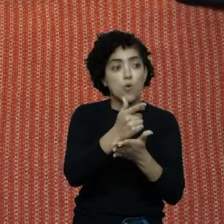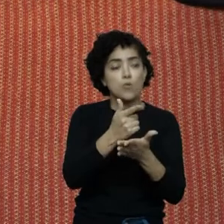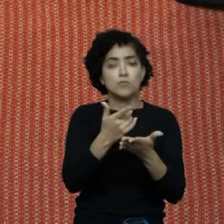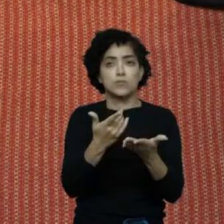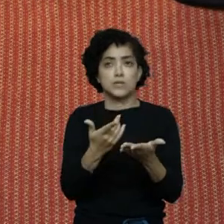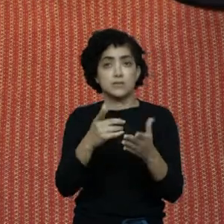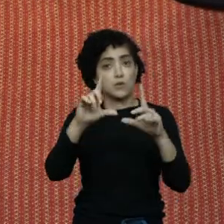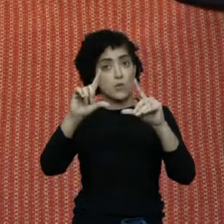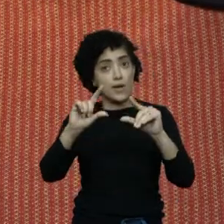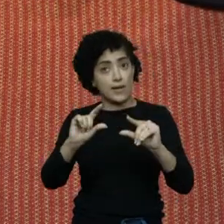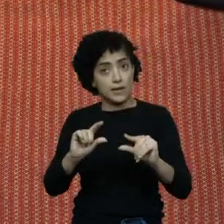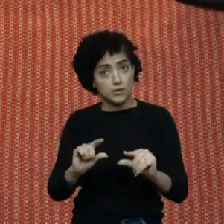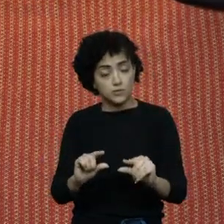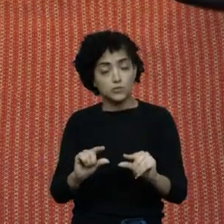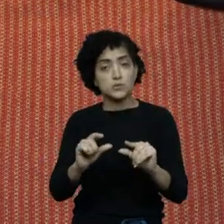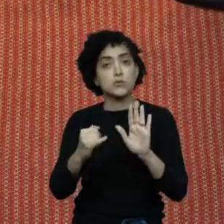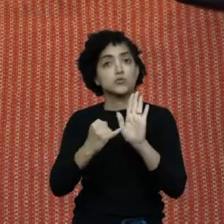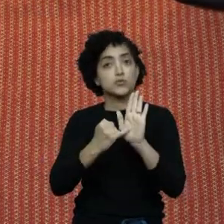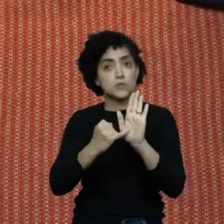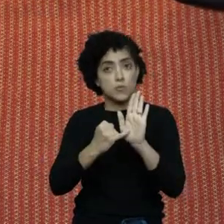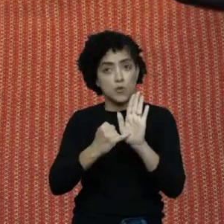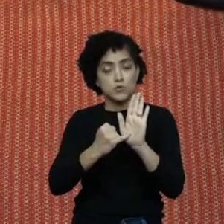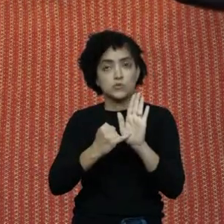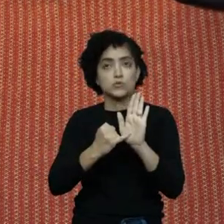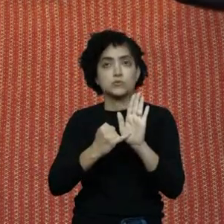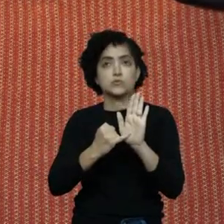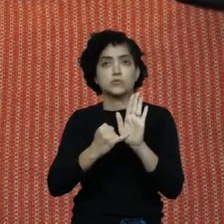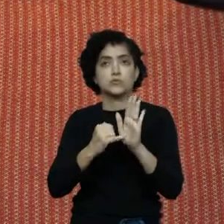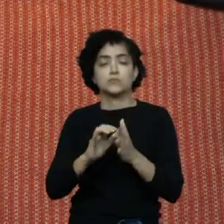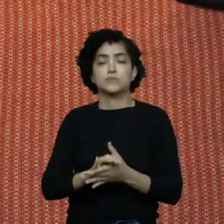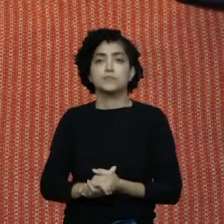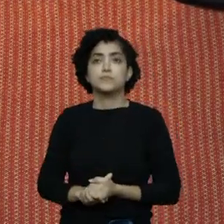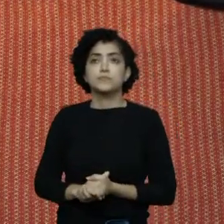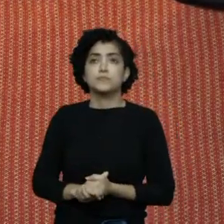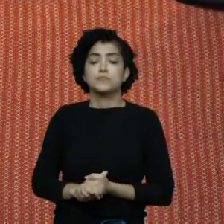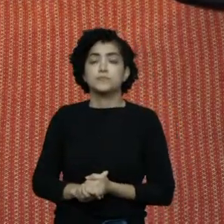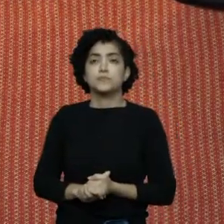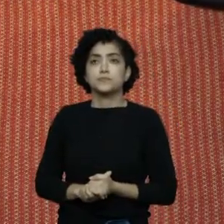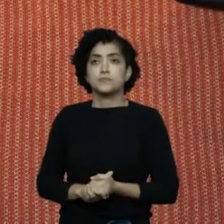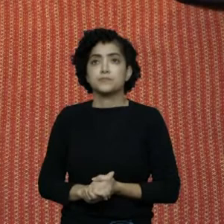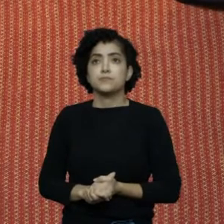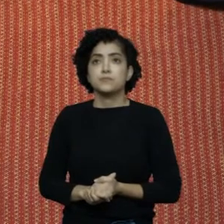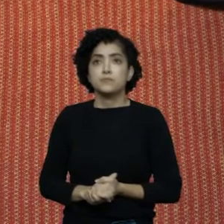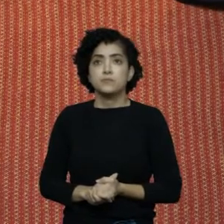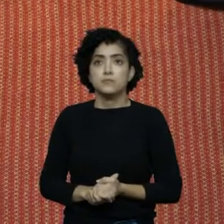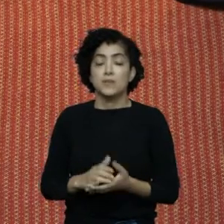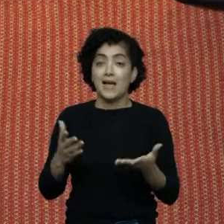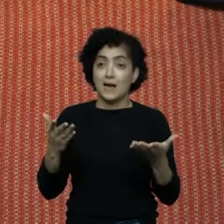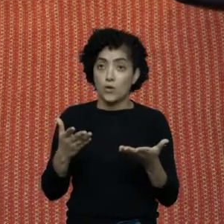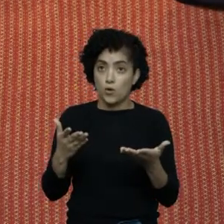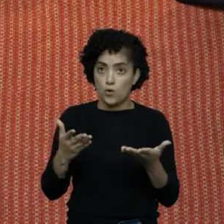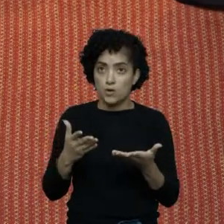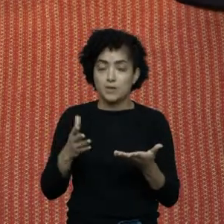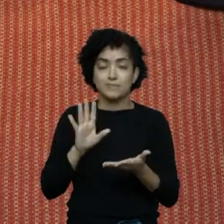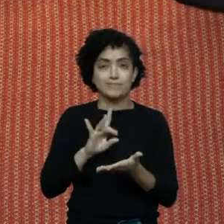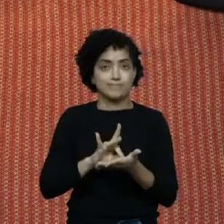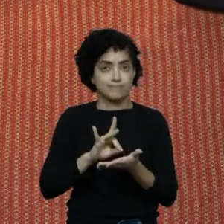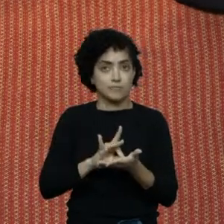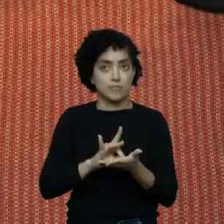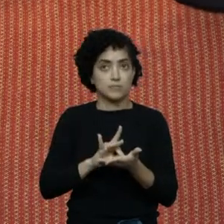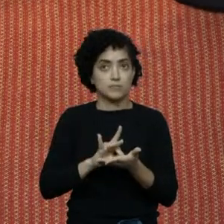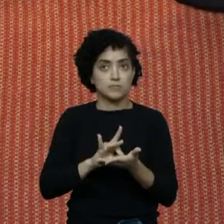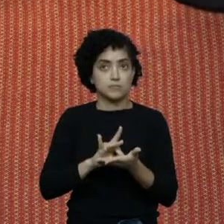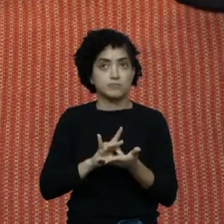redução de impostos mesmo tendo partido do famigerado essa STF agora nós vamos trazer essa realidade aqui para que